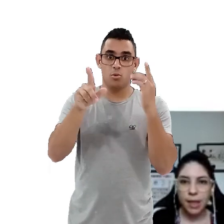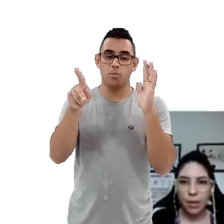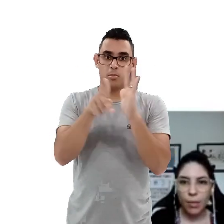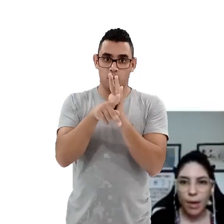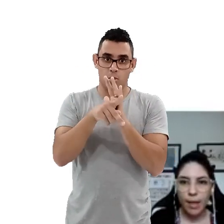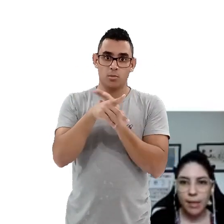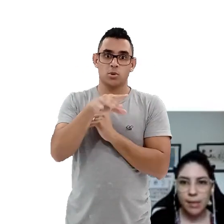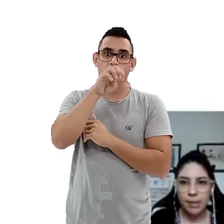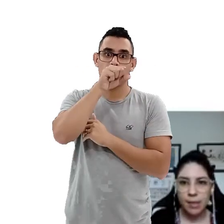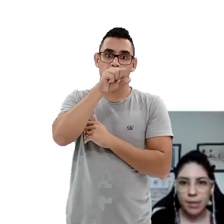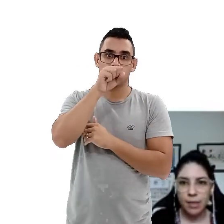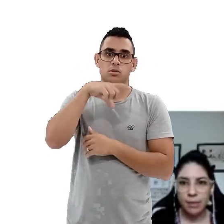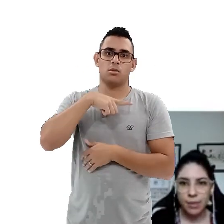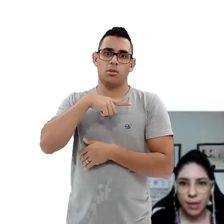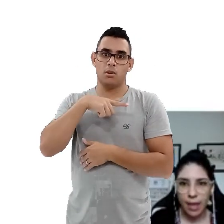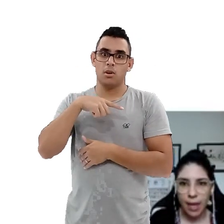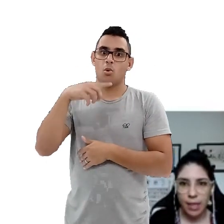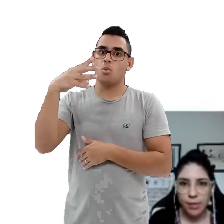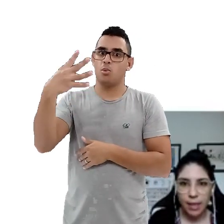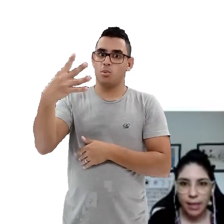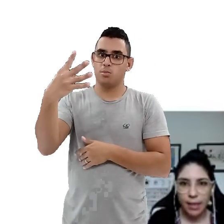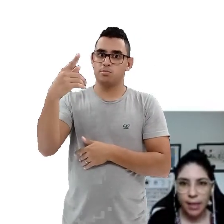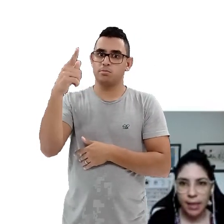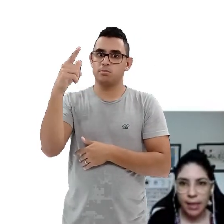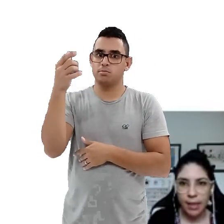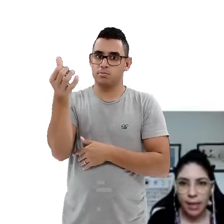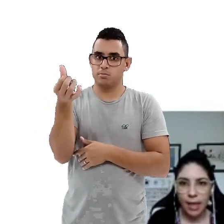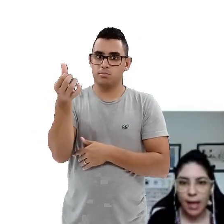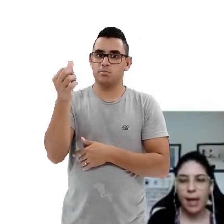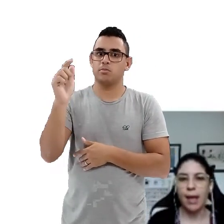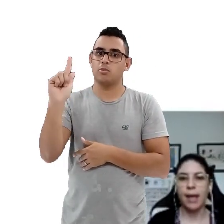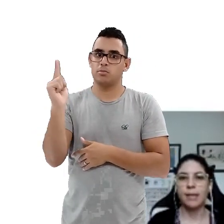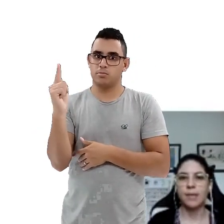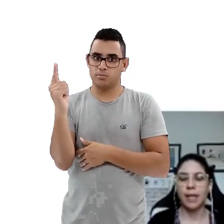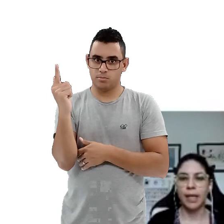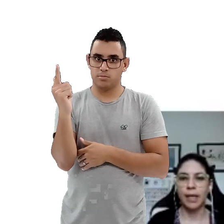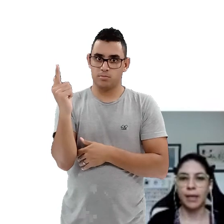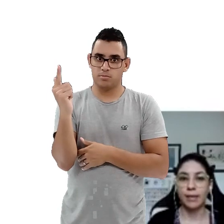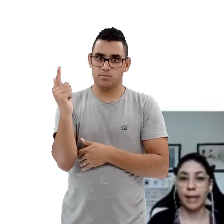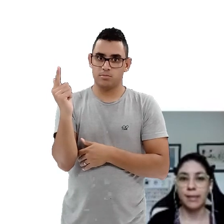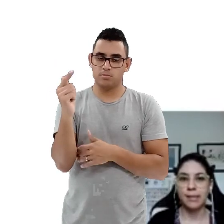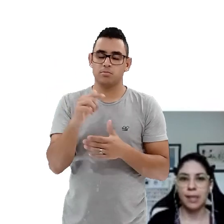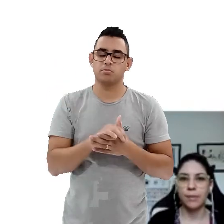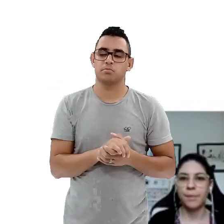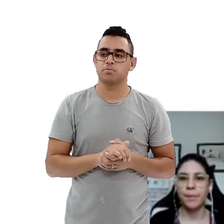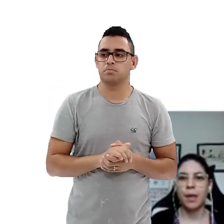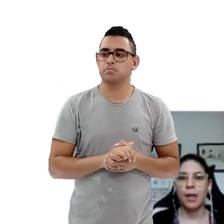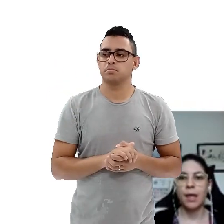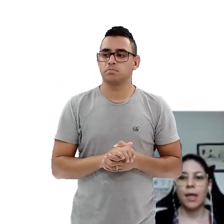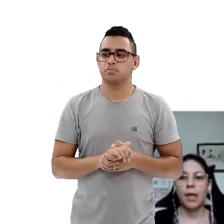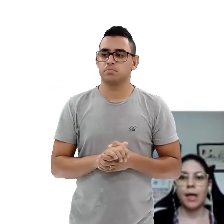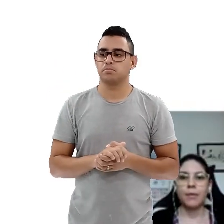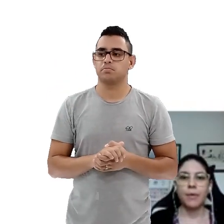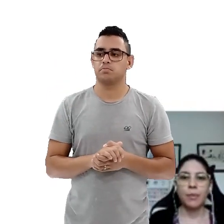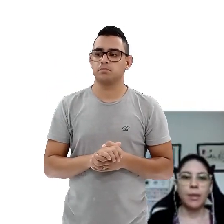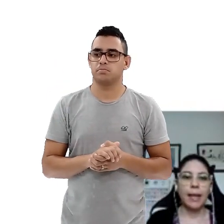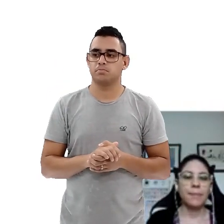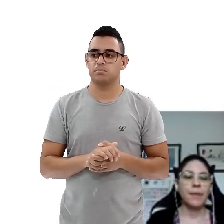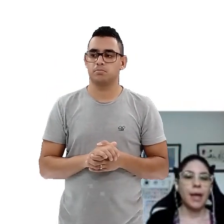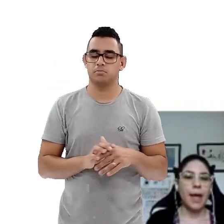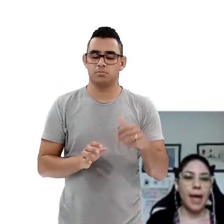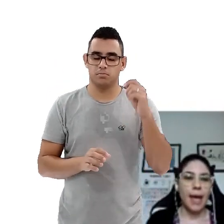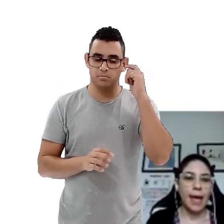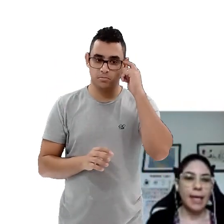gente tem 46 gramas, tá? É isso daqui que está dizendo. Vamos